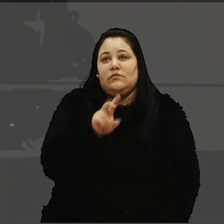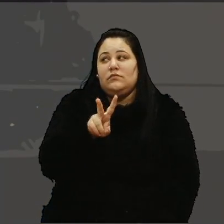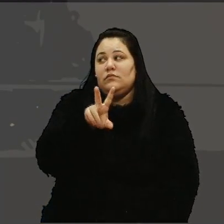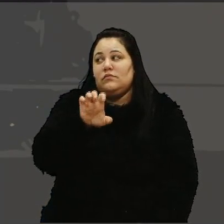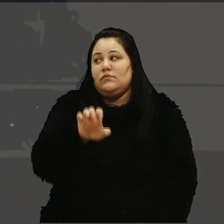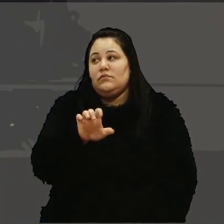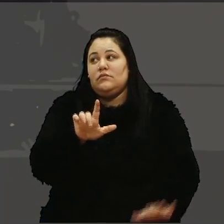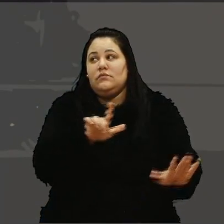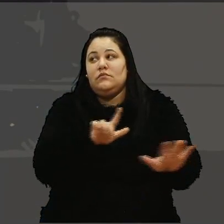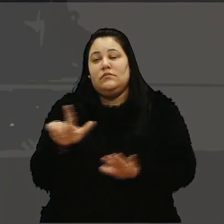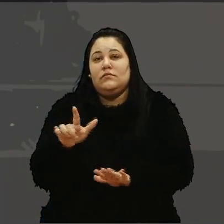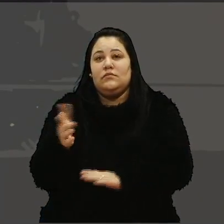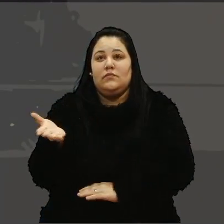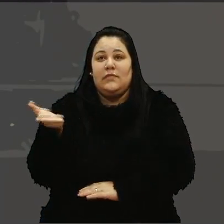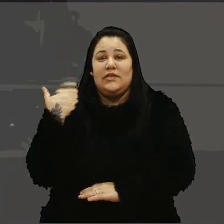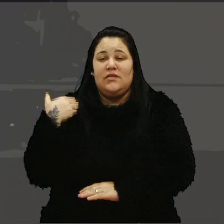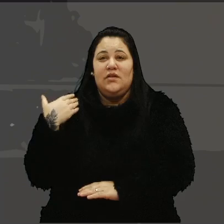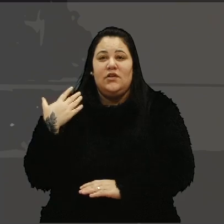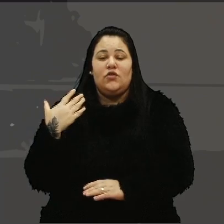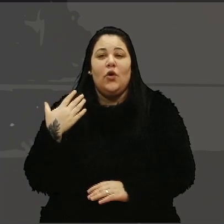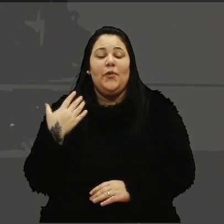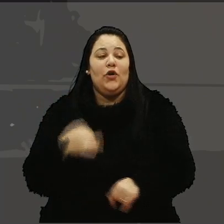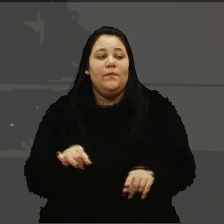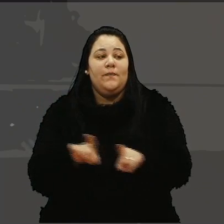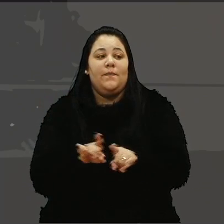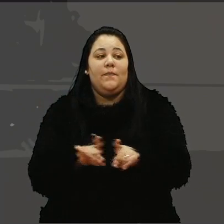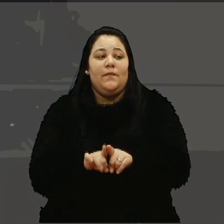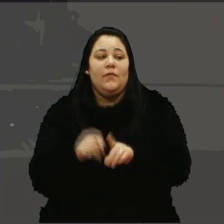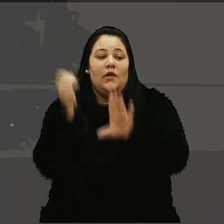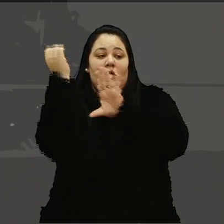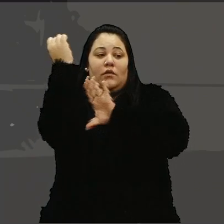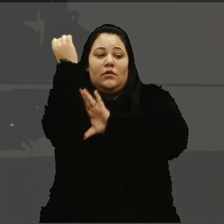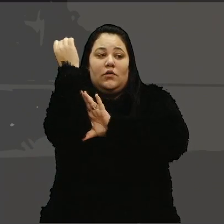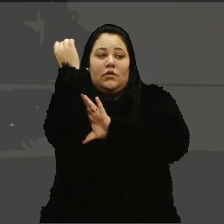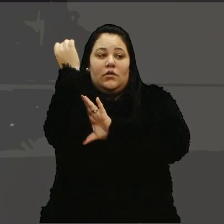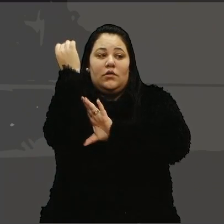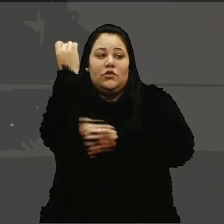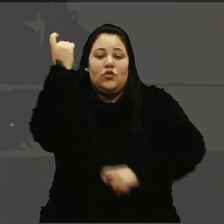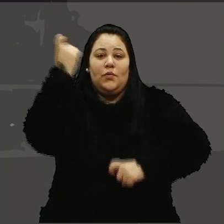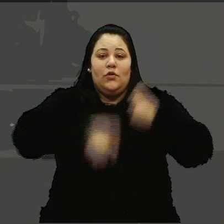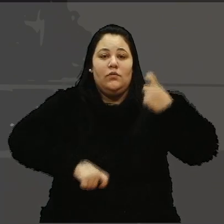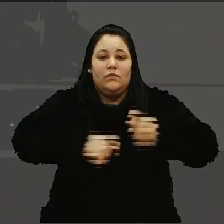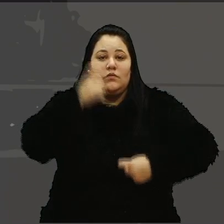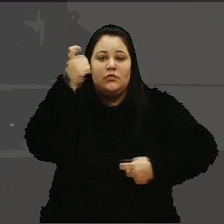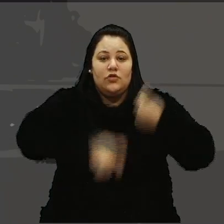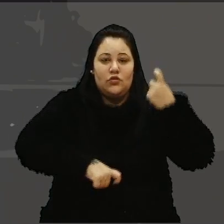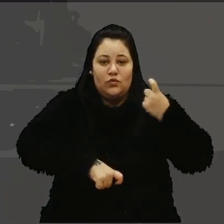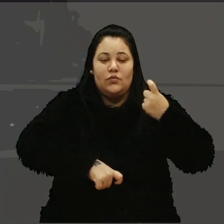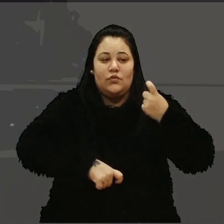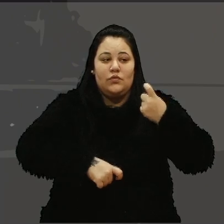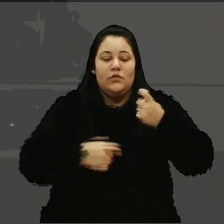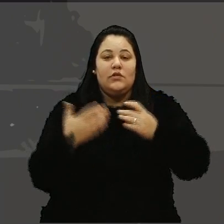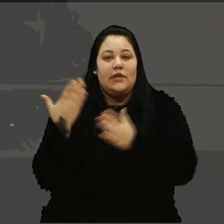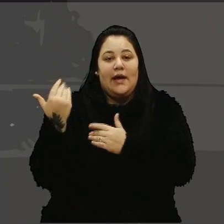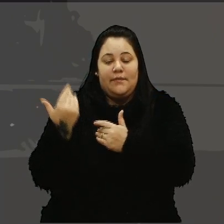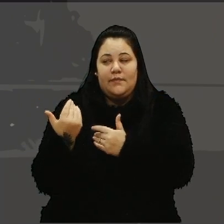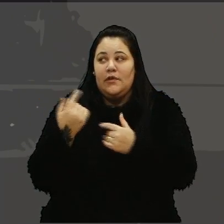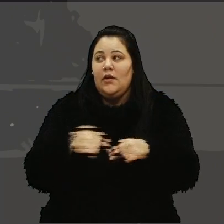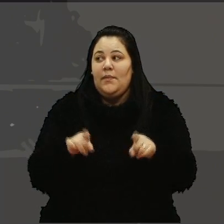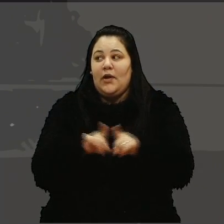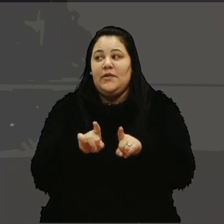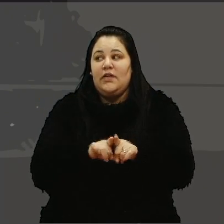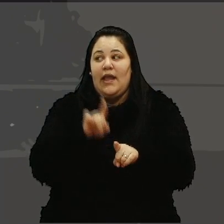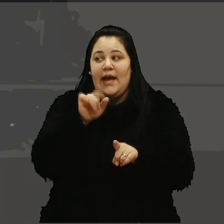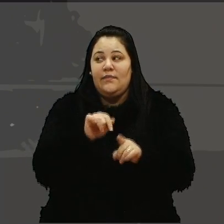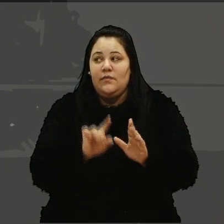polícia investiga estupro de adolescente na EPI Migrante em Caxias do Sul. Então, foi ventilado em várias páginas, e após o